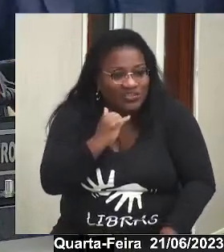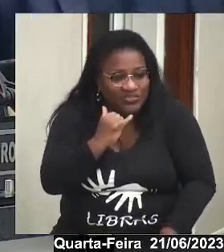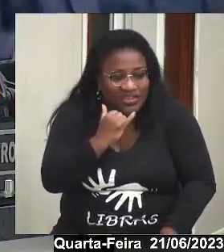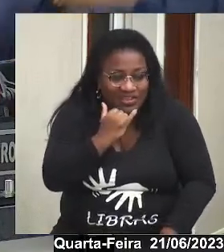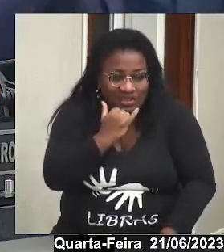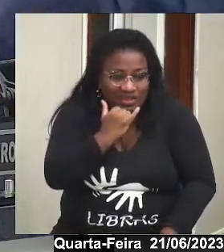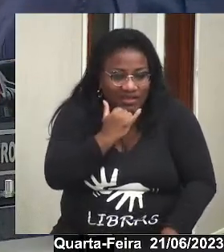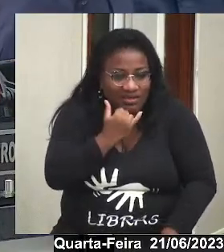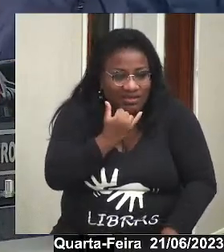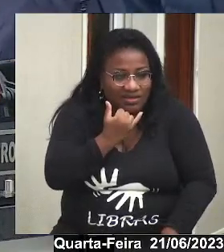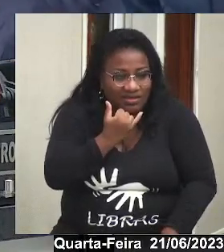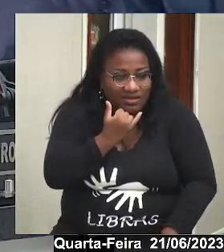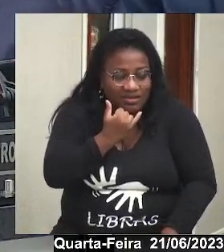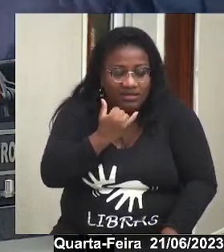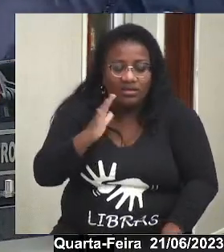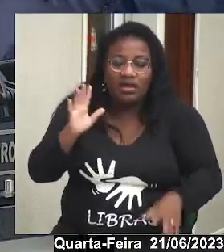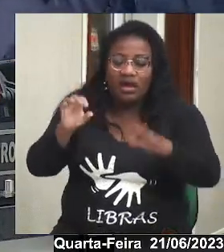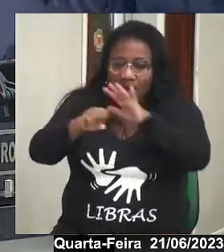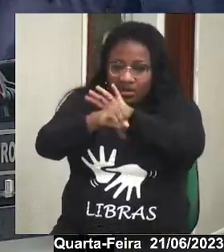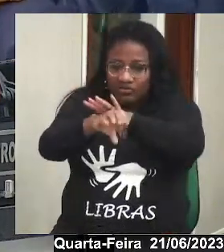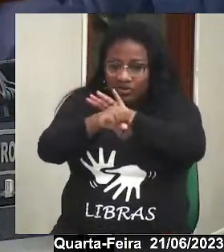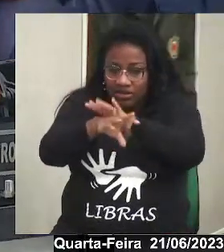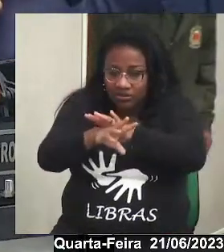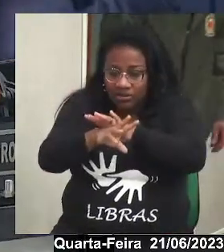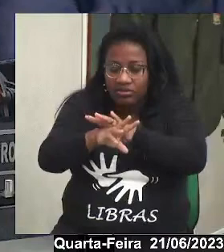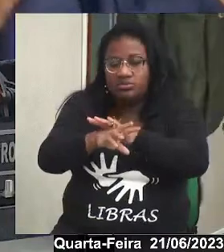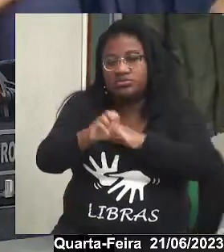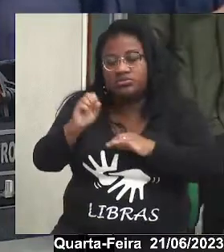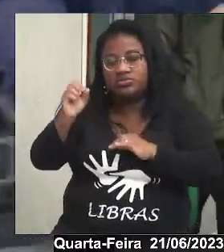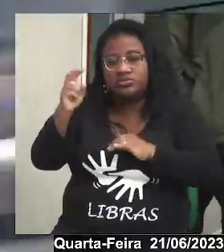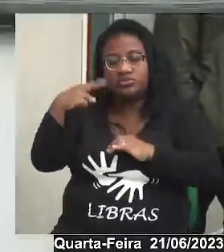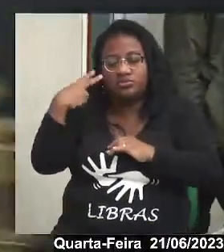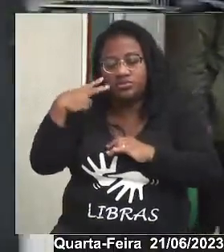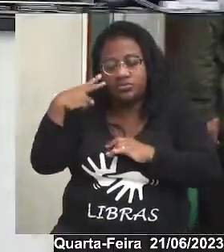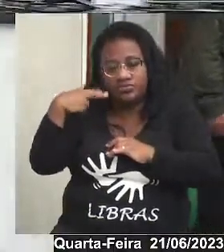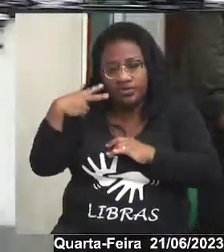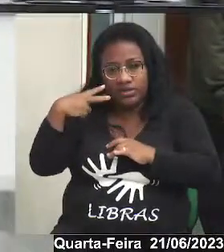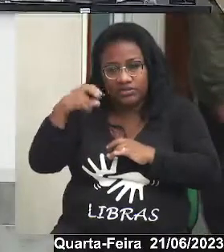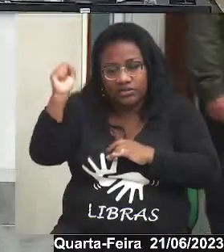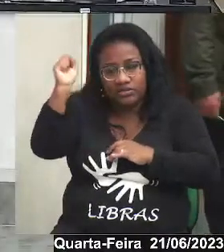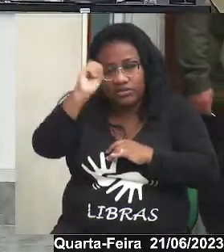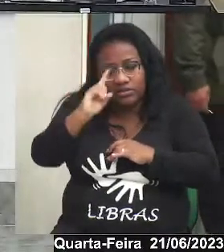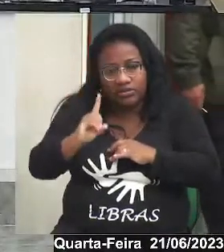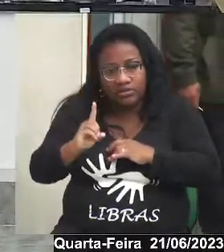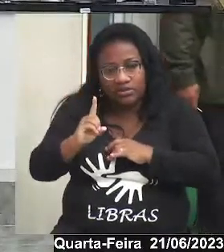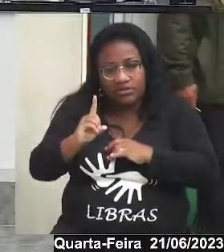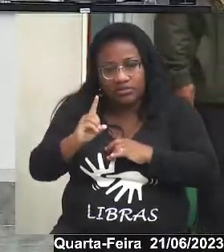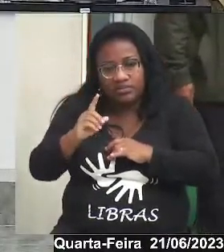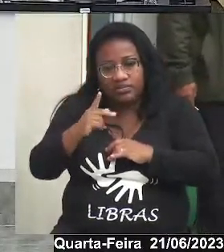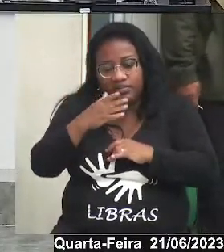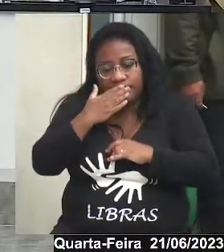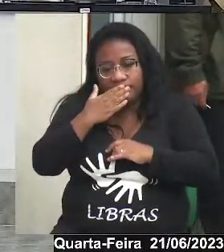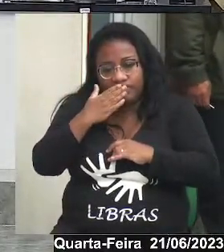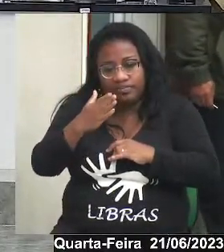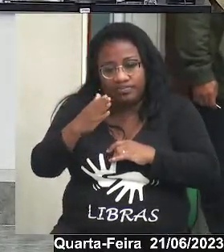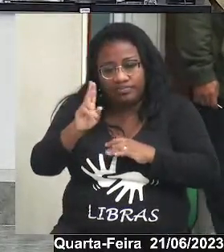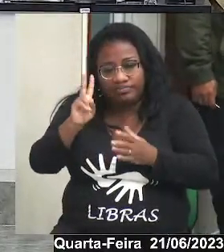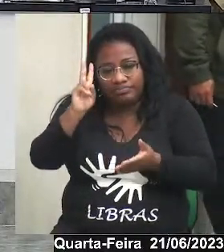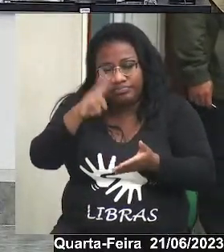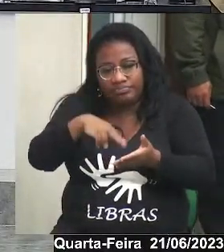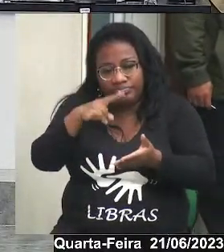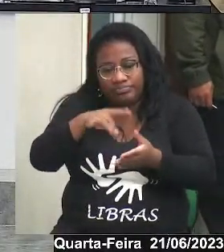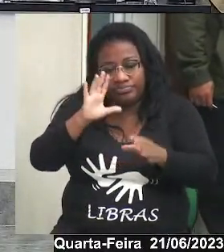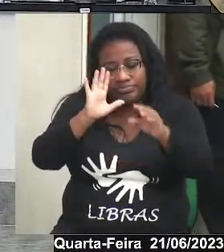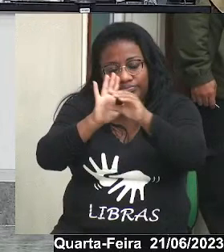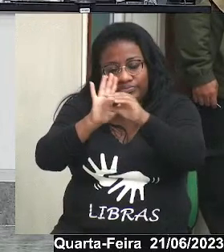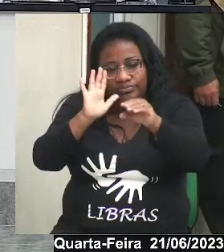fala. As indicações do vereador Sander estão aprovadas. Solicito ao senhor secretário que